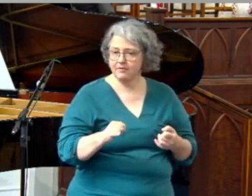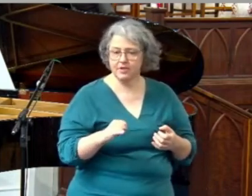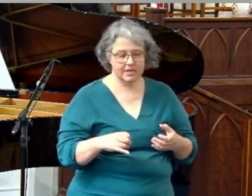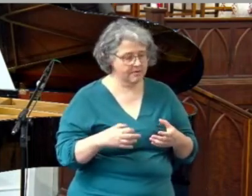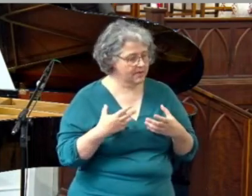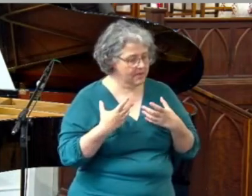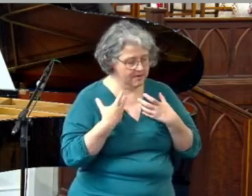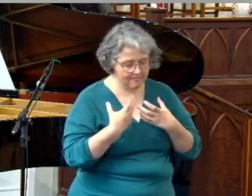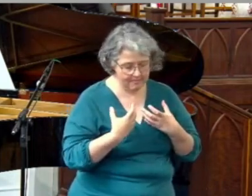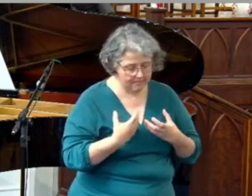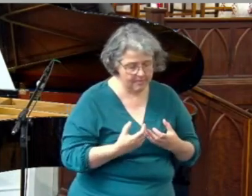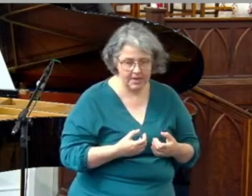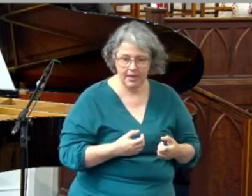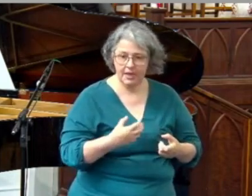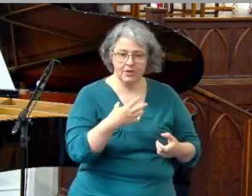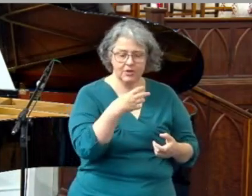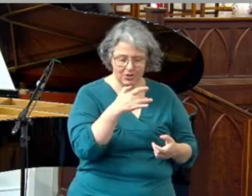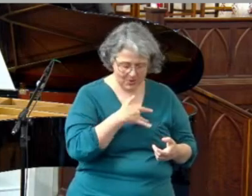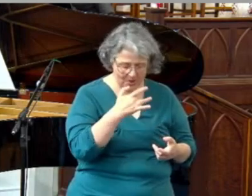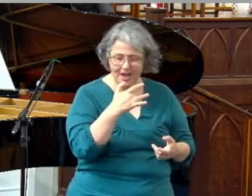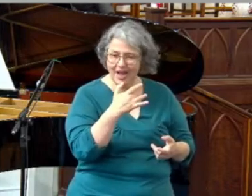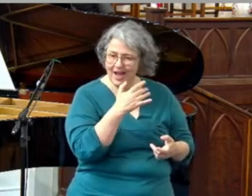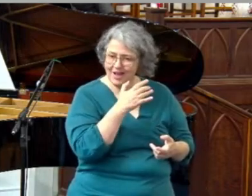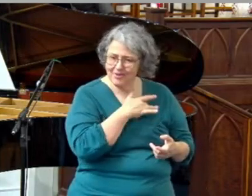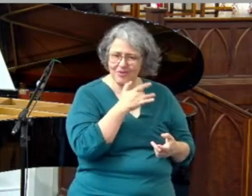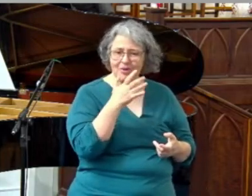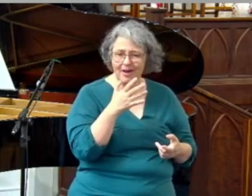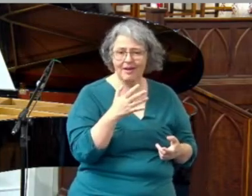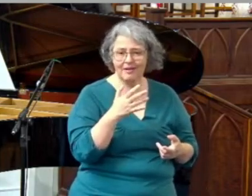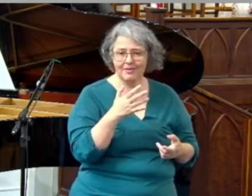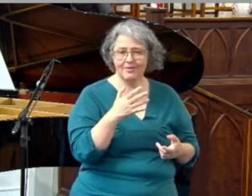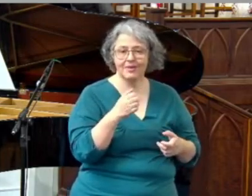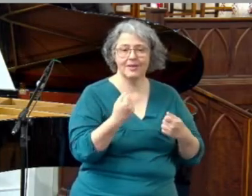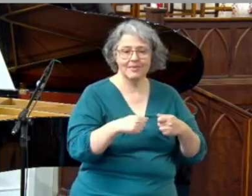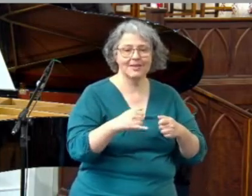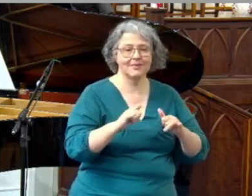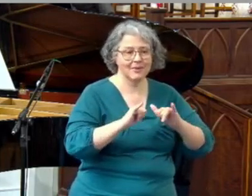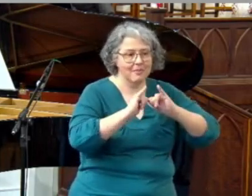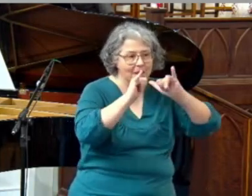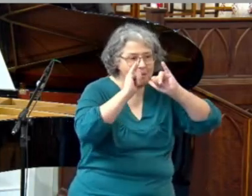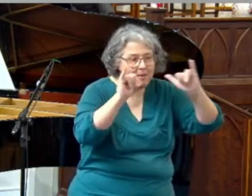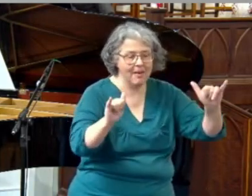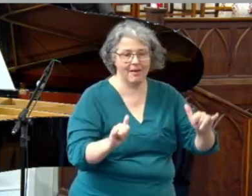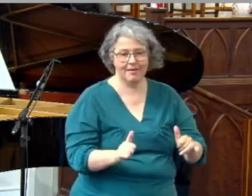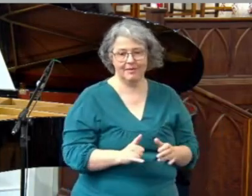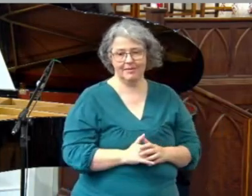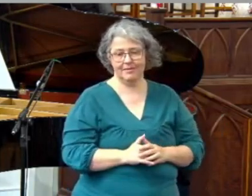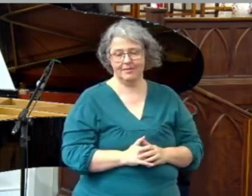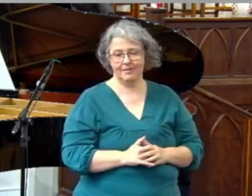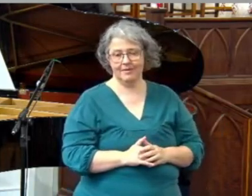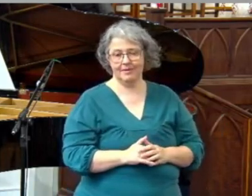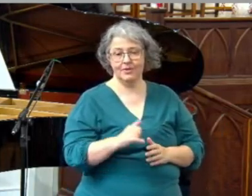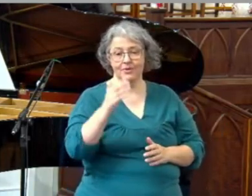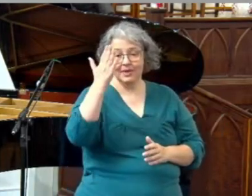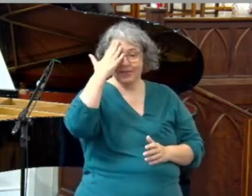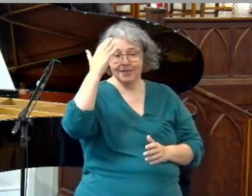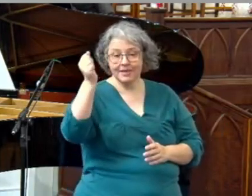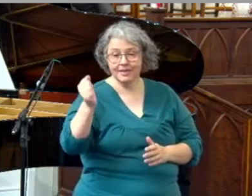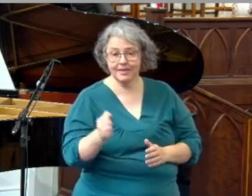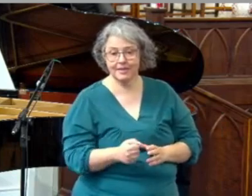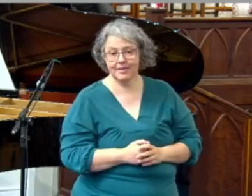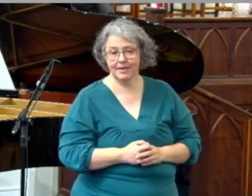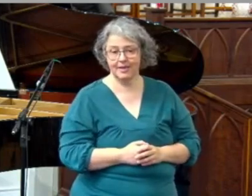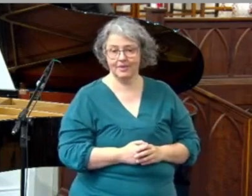Incomodado. Porque precisamos exercitar o sábio discernimento. E o